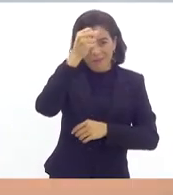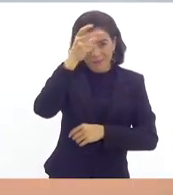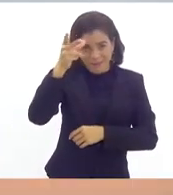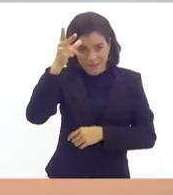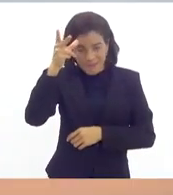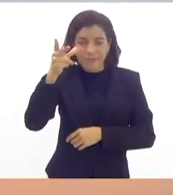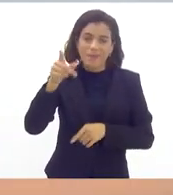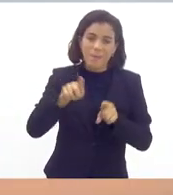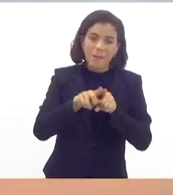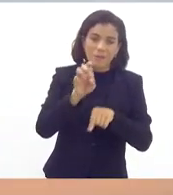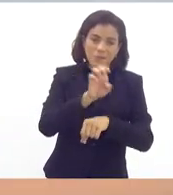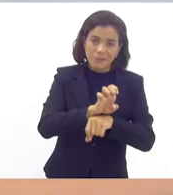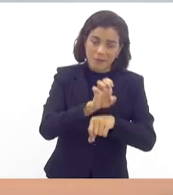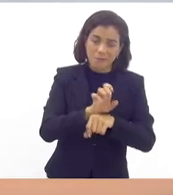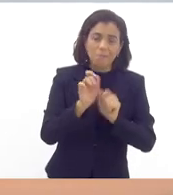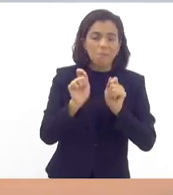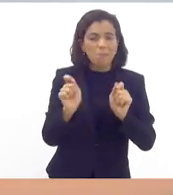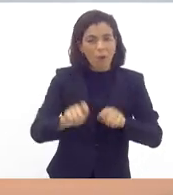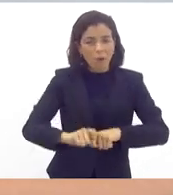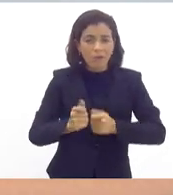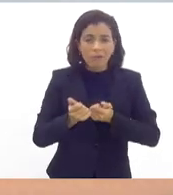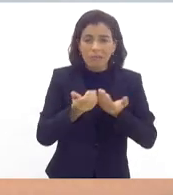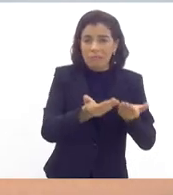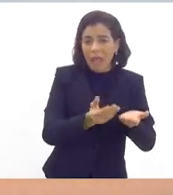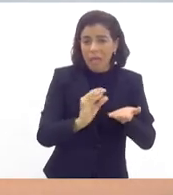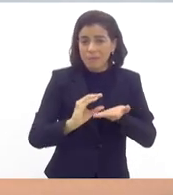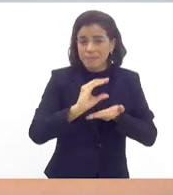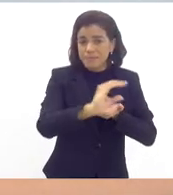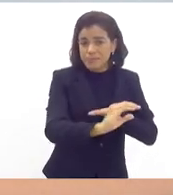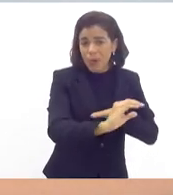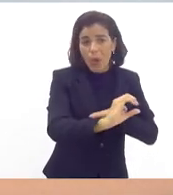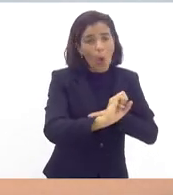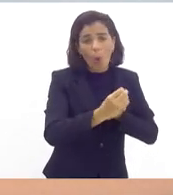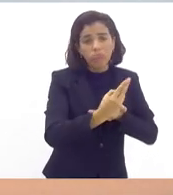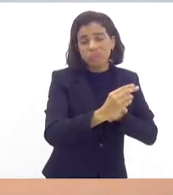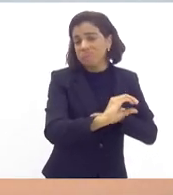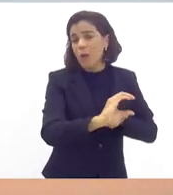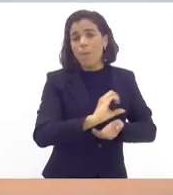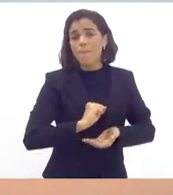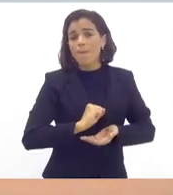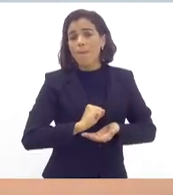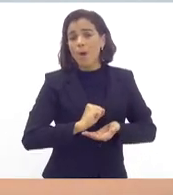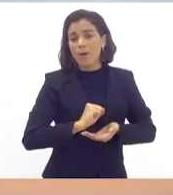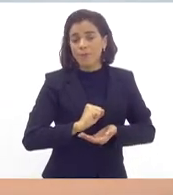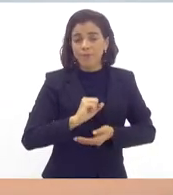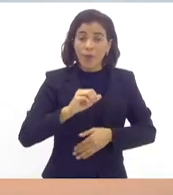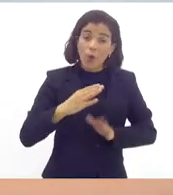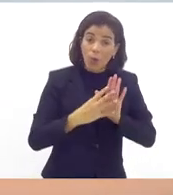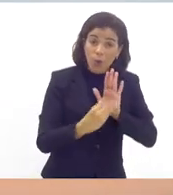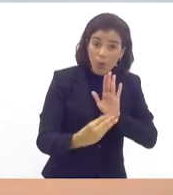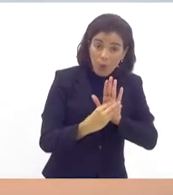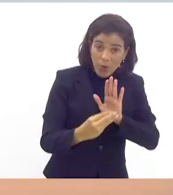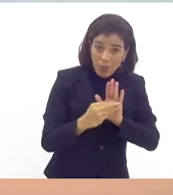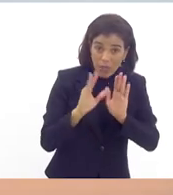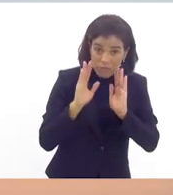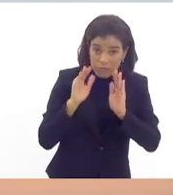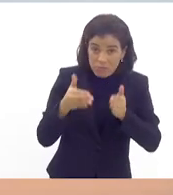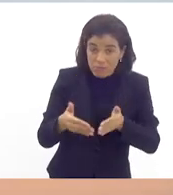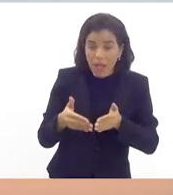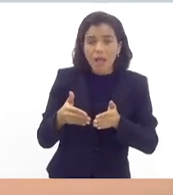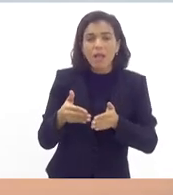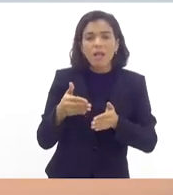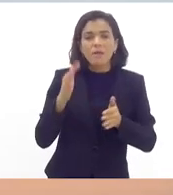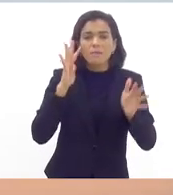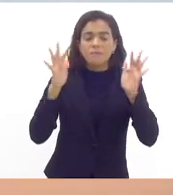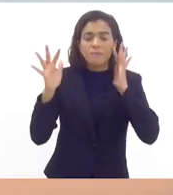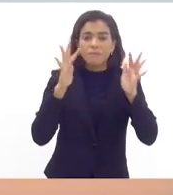interna ela pode ser uma operação que dá crédito ou não dá crédito. É, o modelo de arrecadação centralizada ele pressupõe que quem